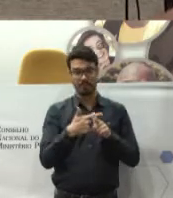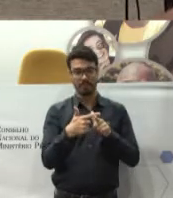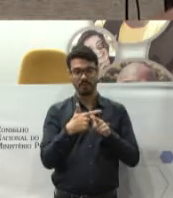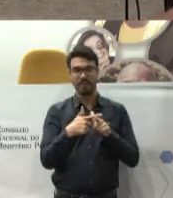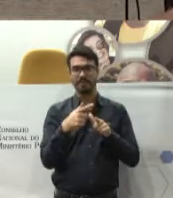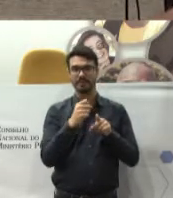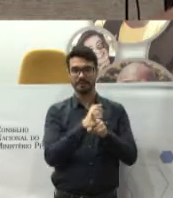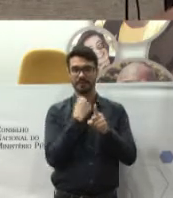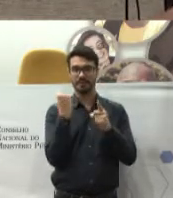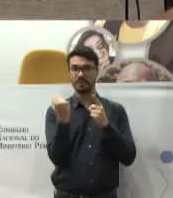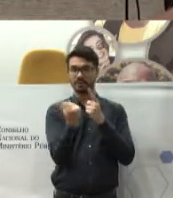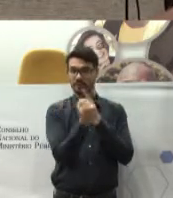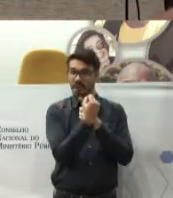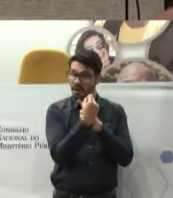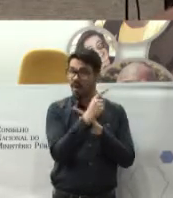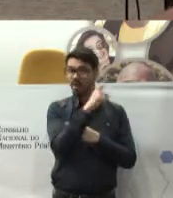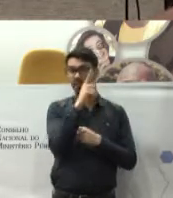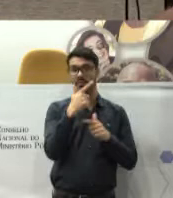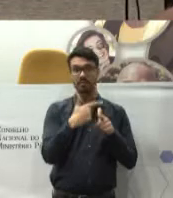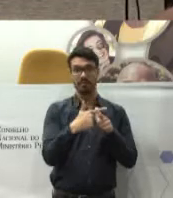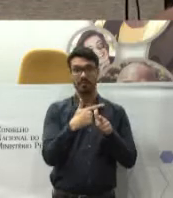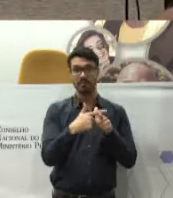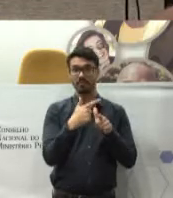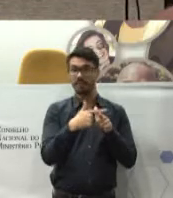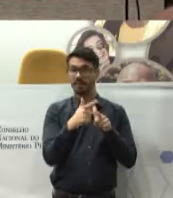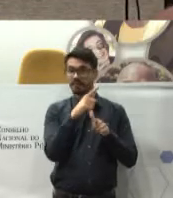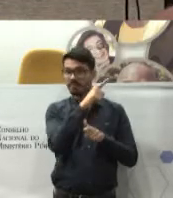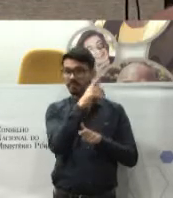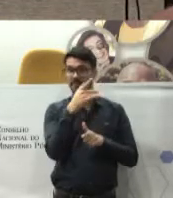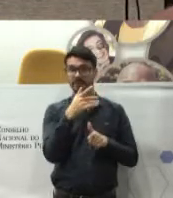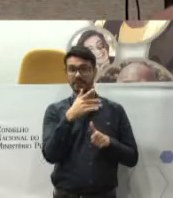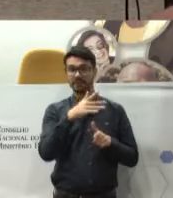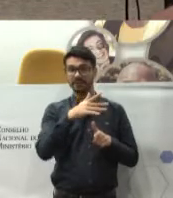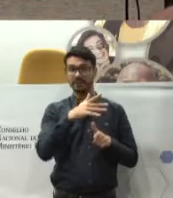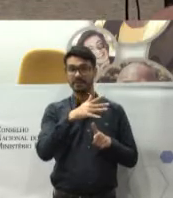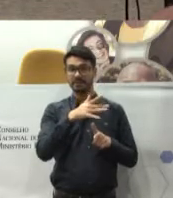uma chaga, mas é um problema de saúde, sem qualquer assistência,